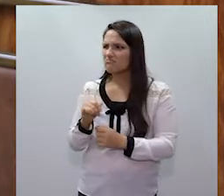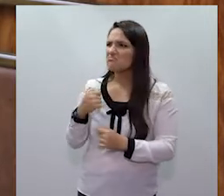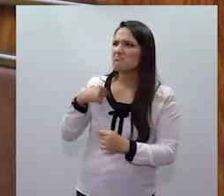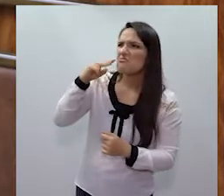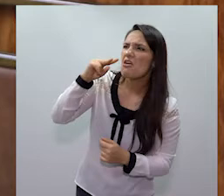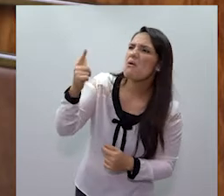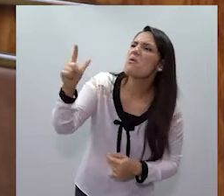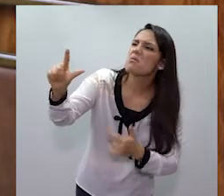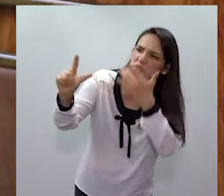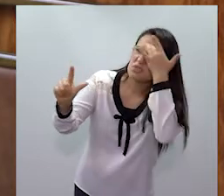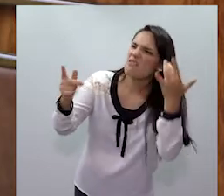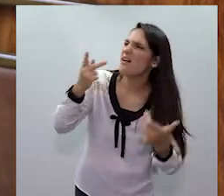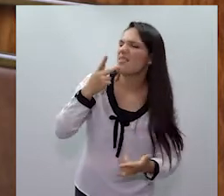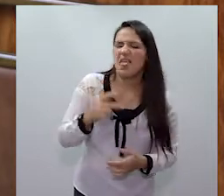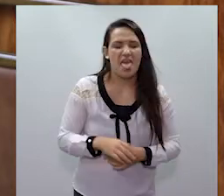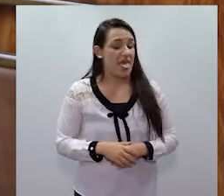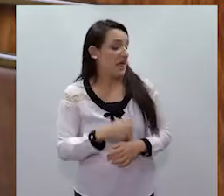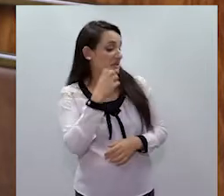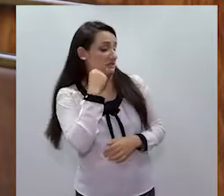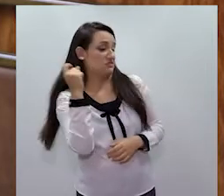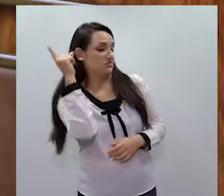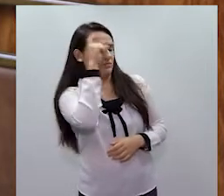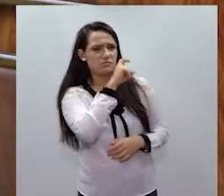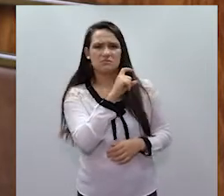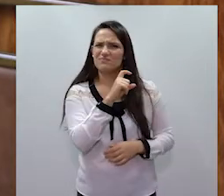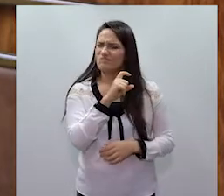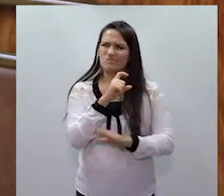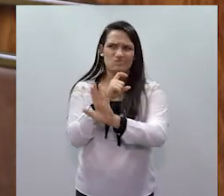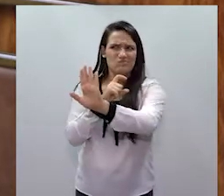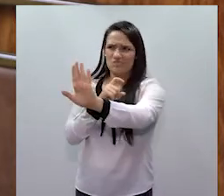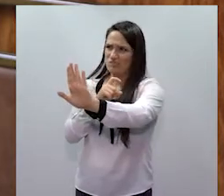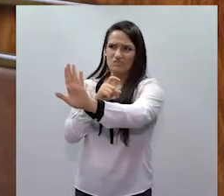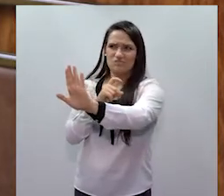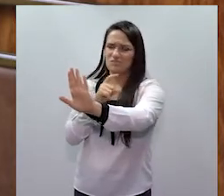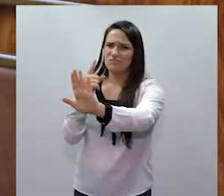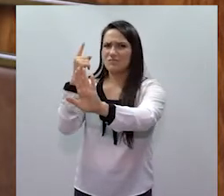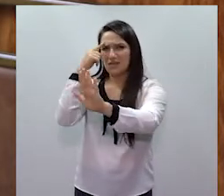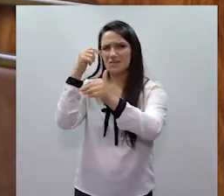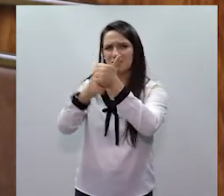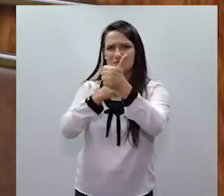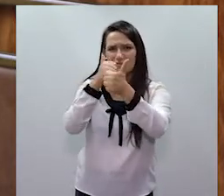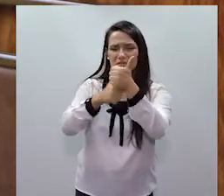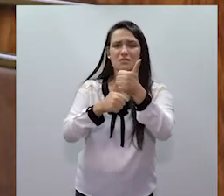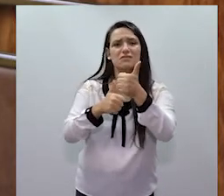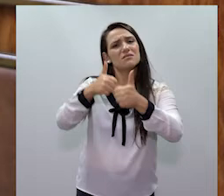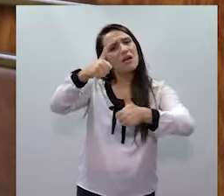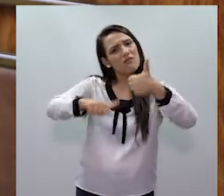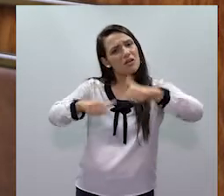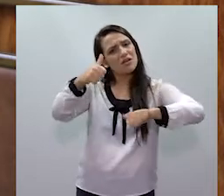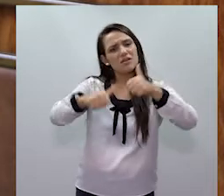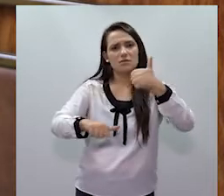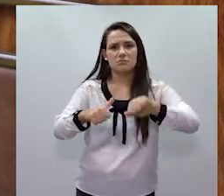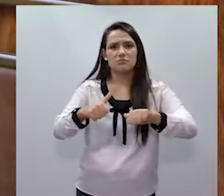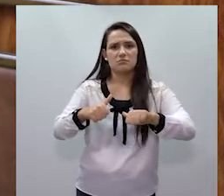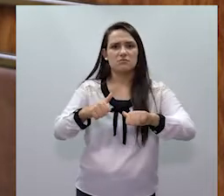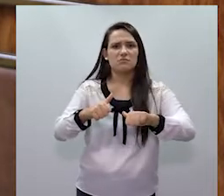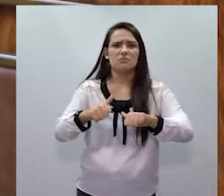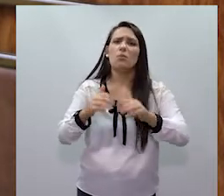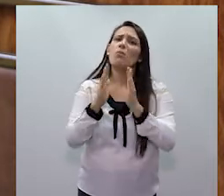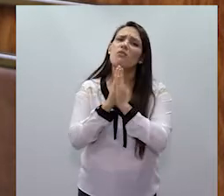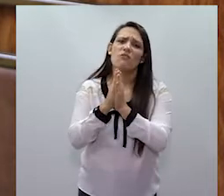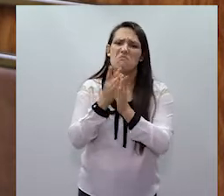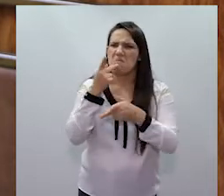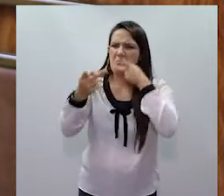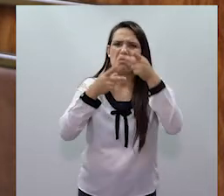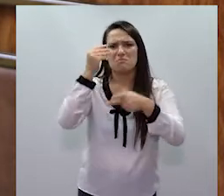algo sobre adoção, tentem refletir sobre isso, pesquisar sobre o tema, para que a gente não desanime aquelas pessoas